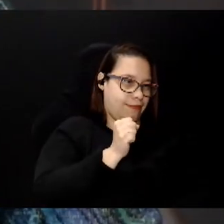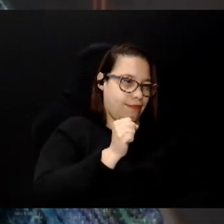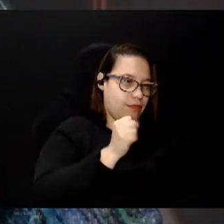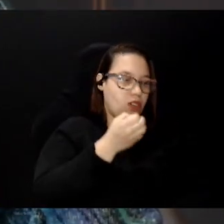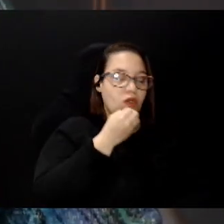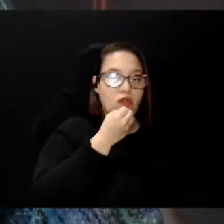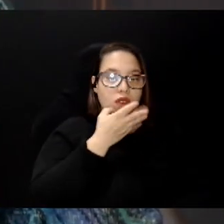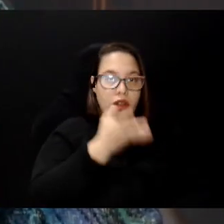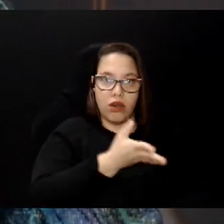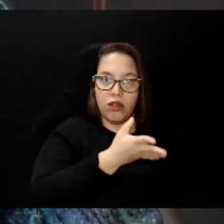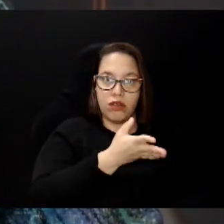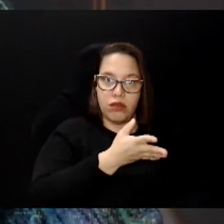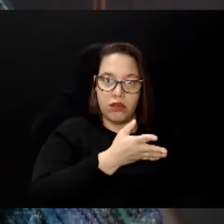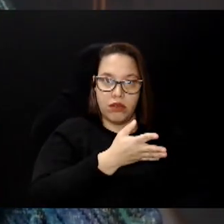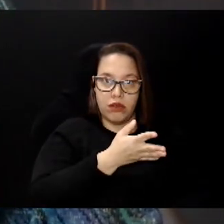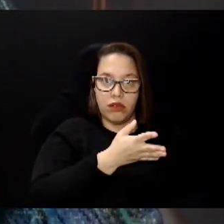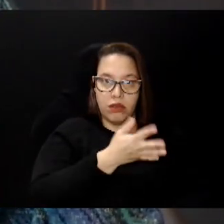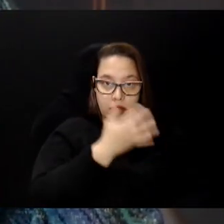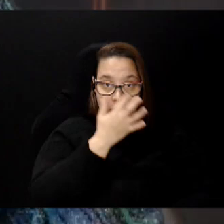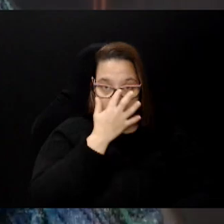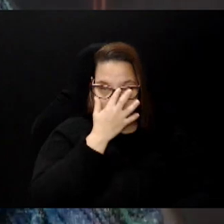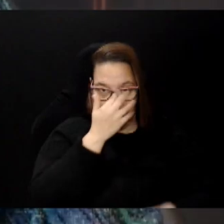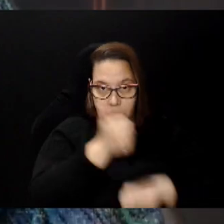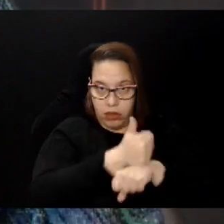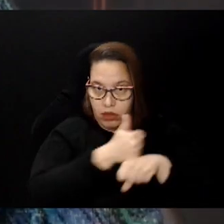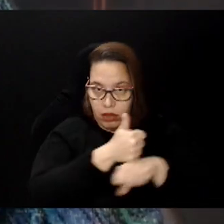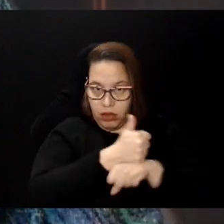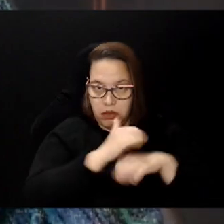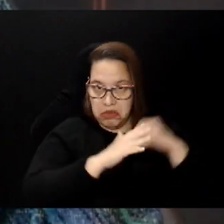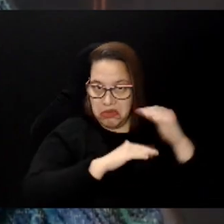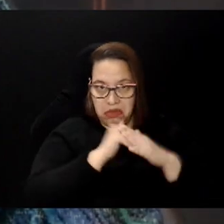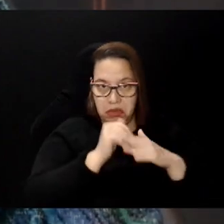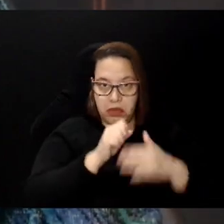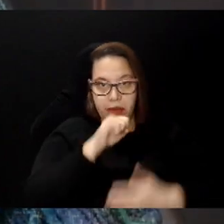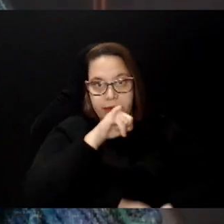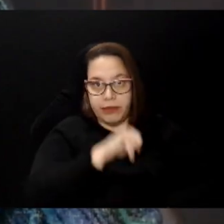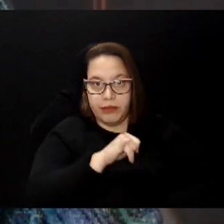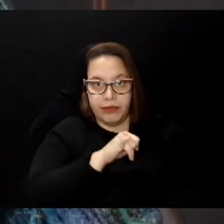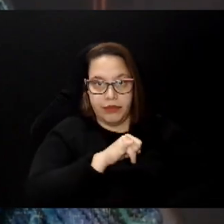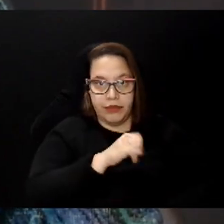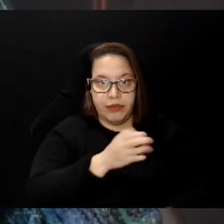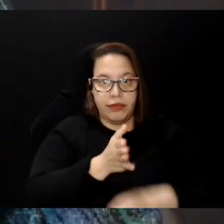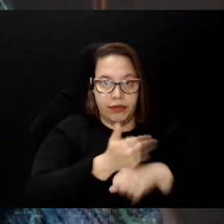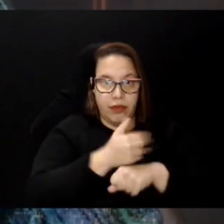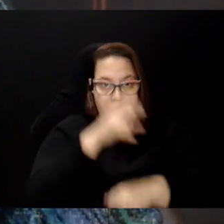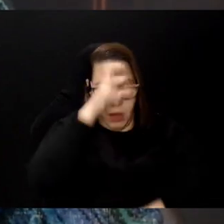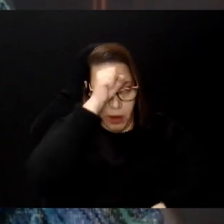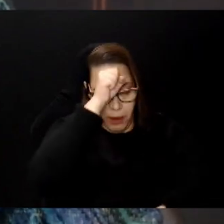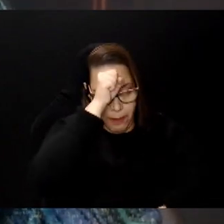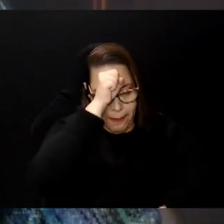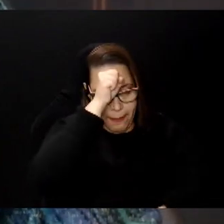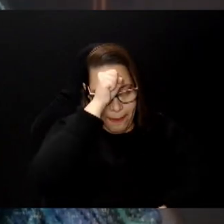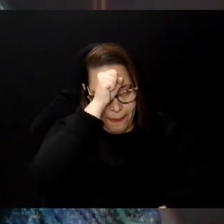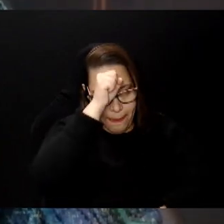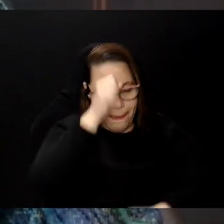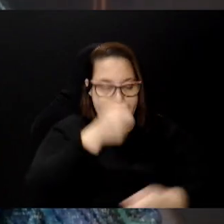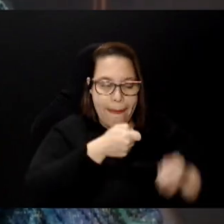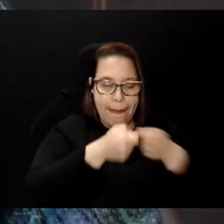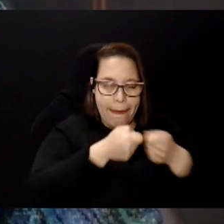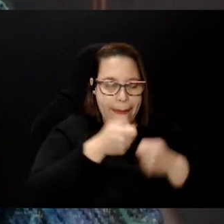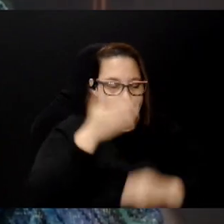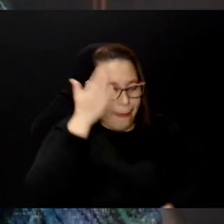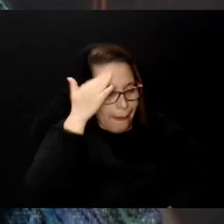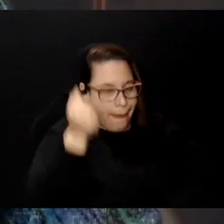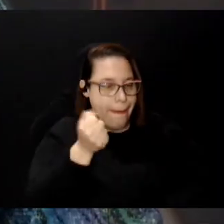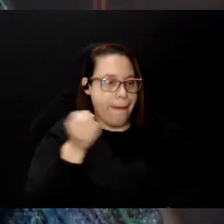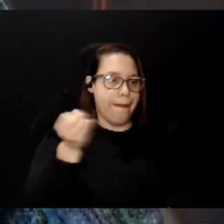ele como profissional. Então, quanto antes aprender, o quanto antes dominar, vai ser um novo inglês, né?